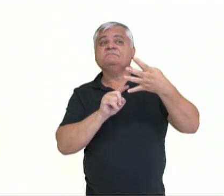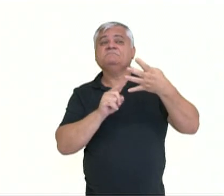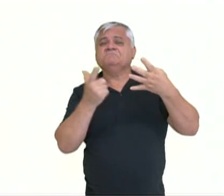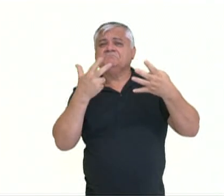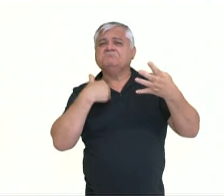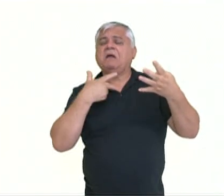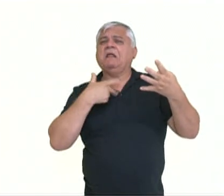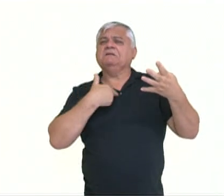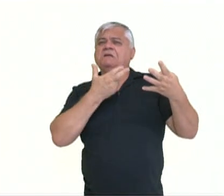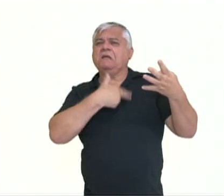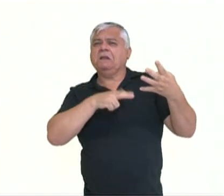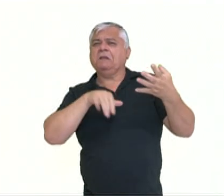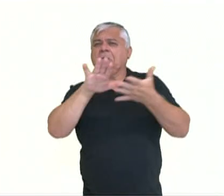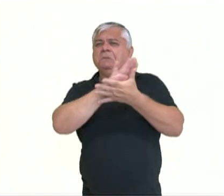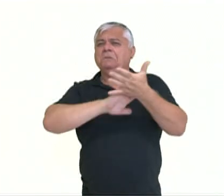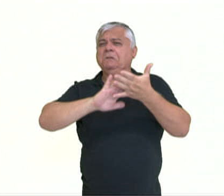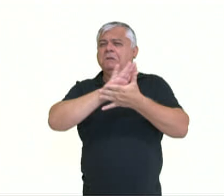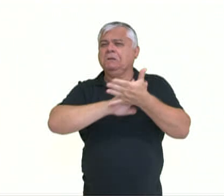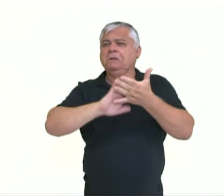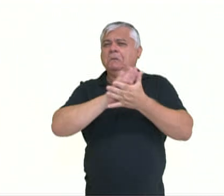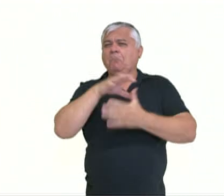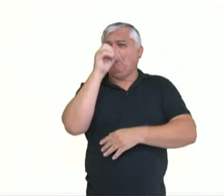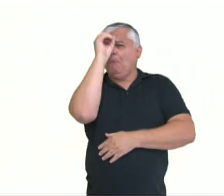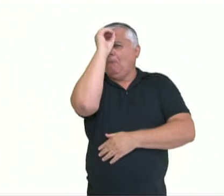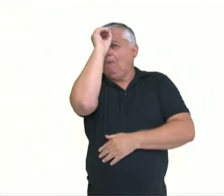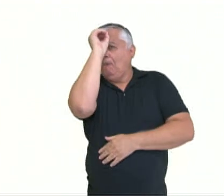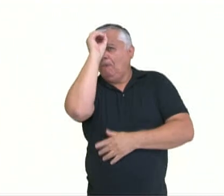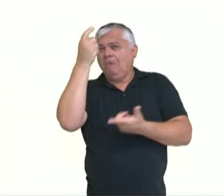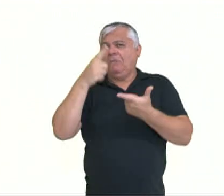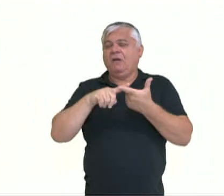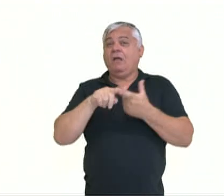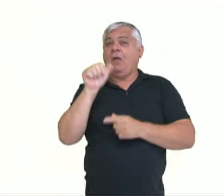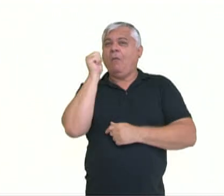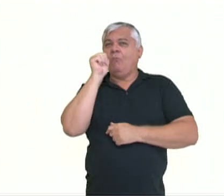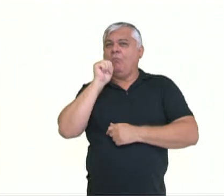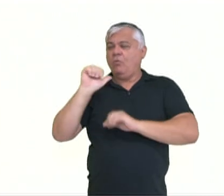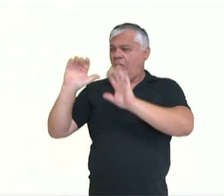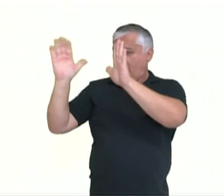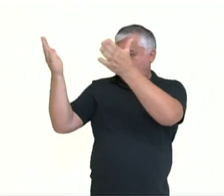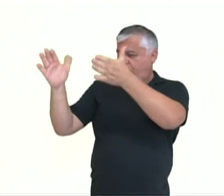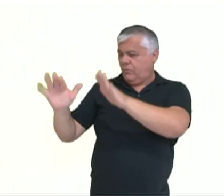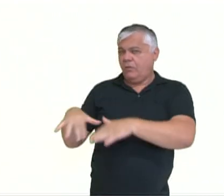ceticismo, mulher, discussão sobre o padrão de beleza e de comportamento.